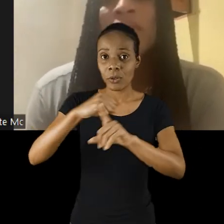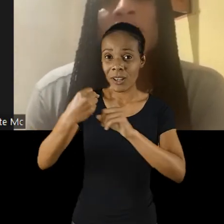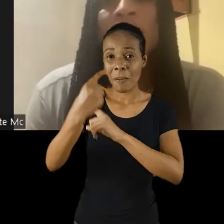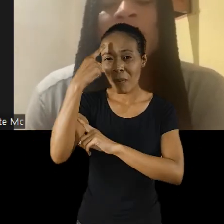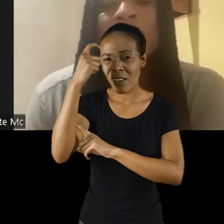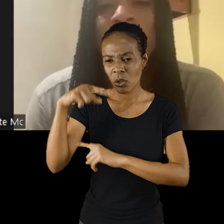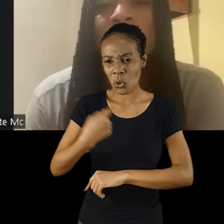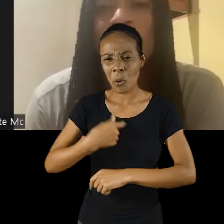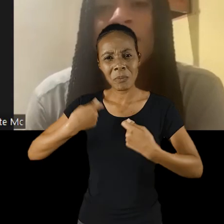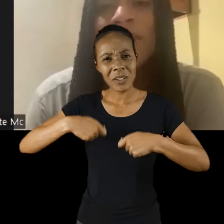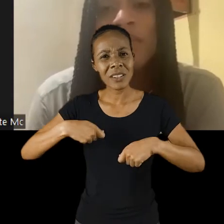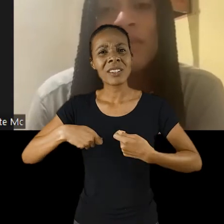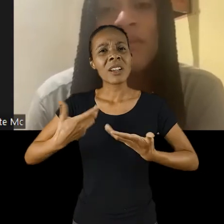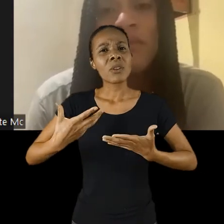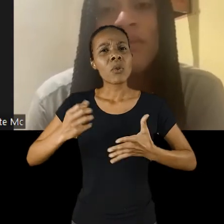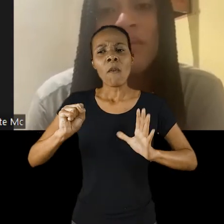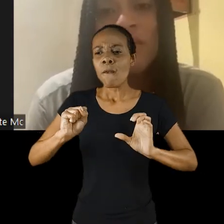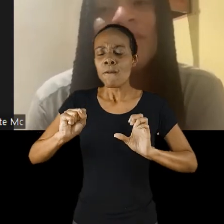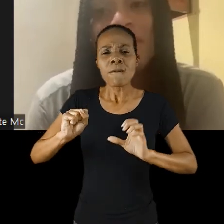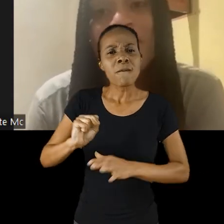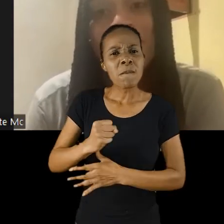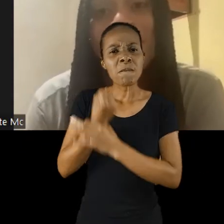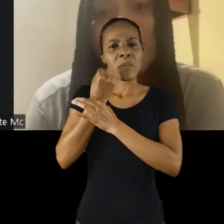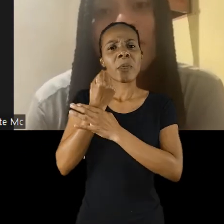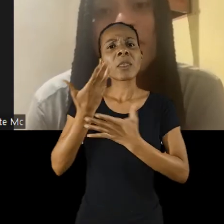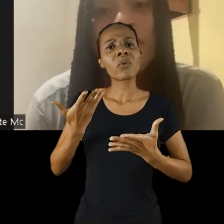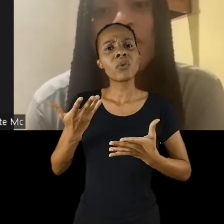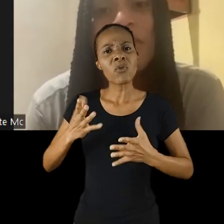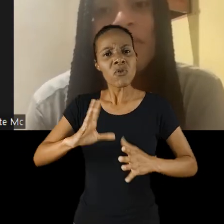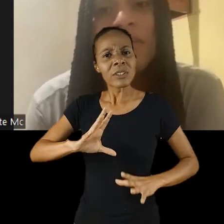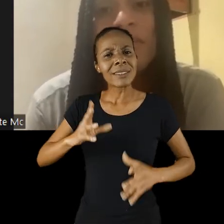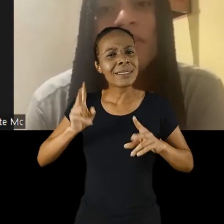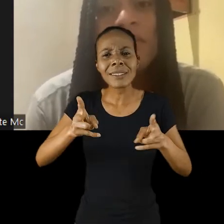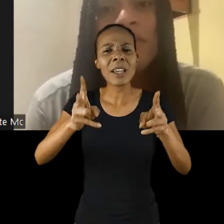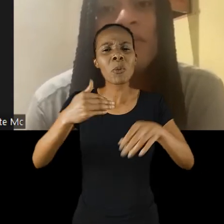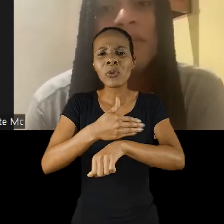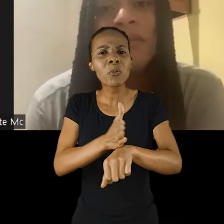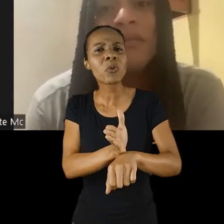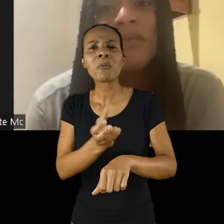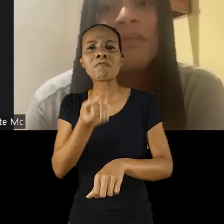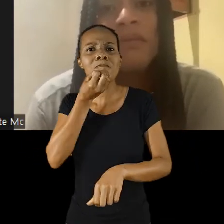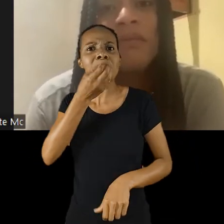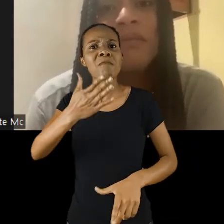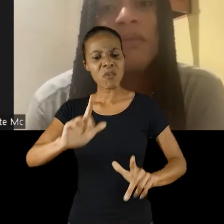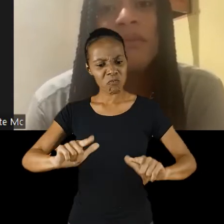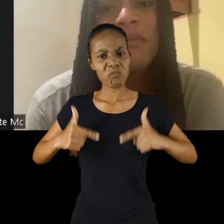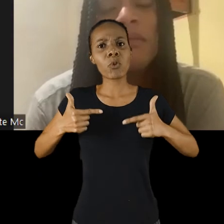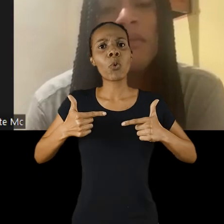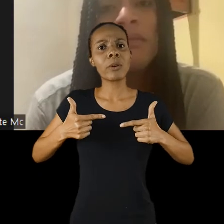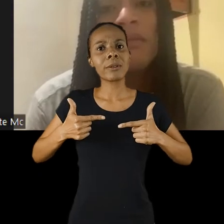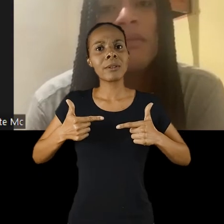mas espera aí, eu preciso chorar, eu preciso desabafar. E isso, a Toda Deseu, ela tem feito esse